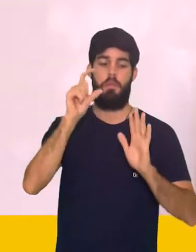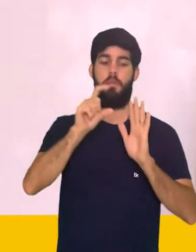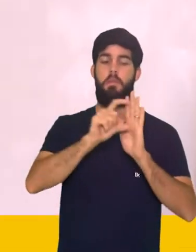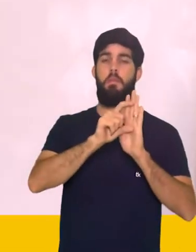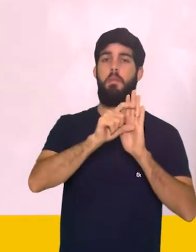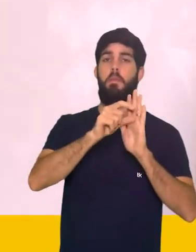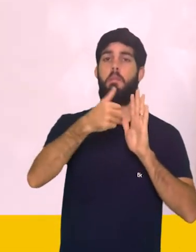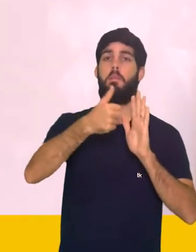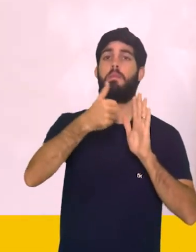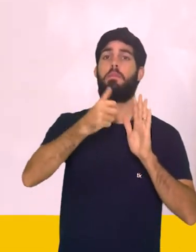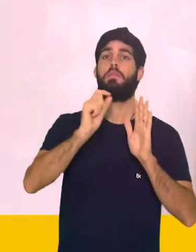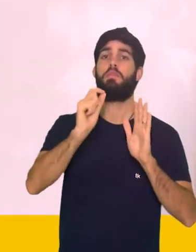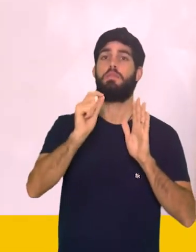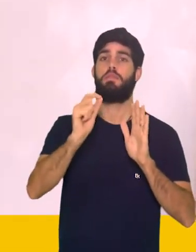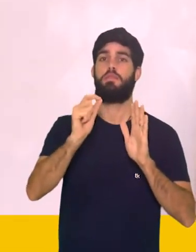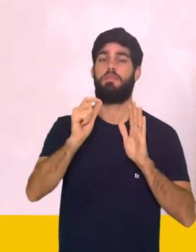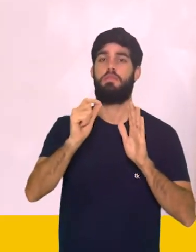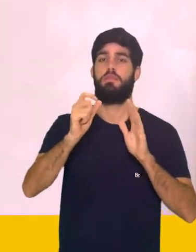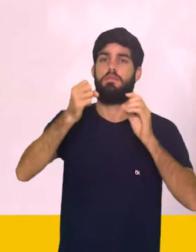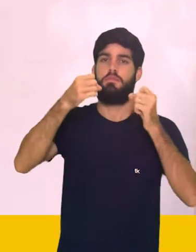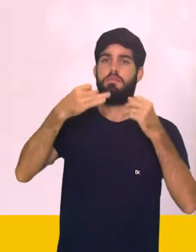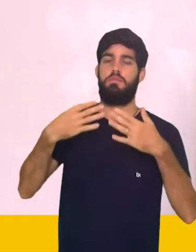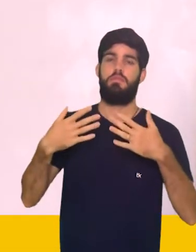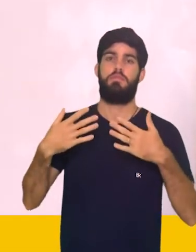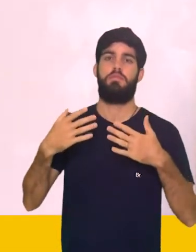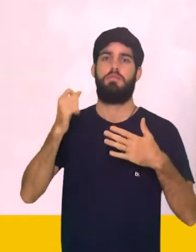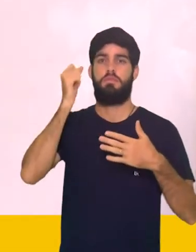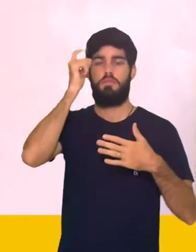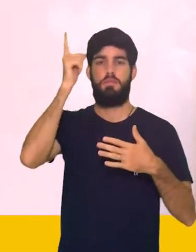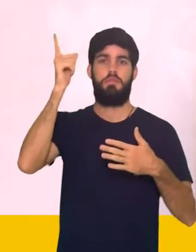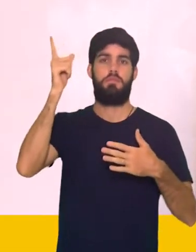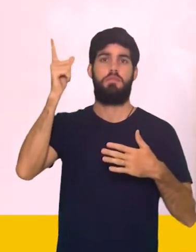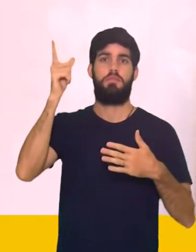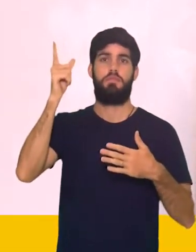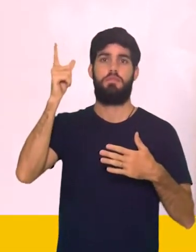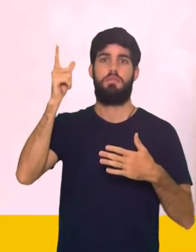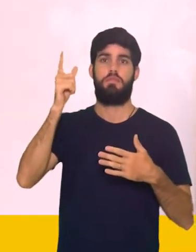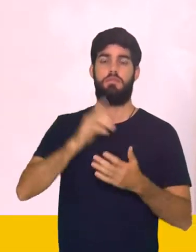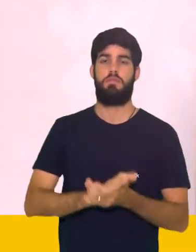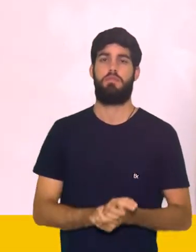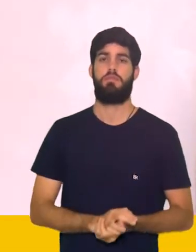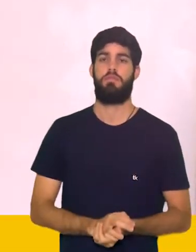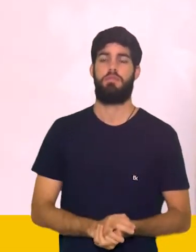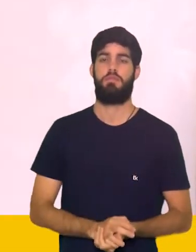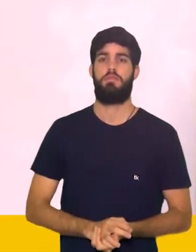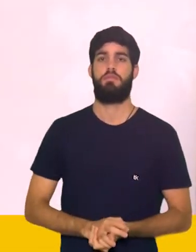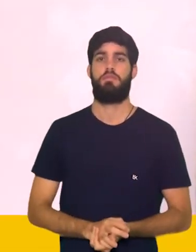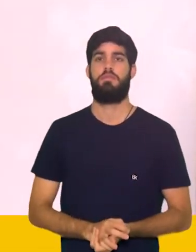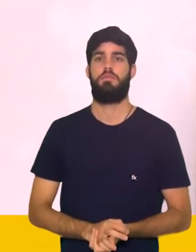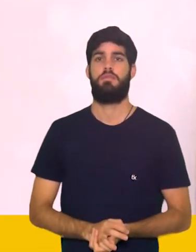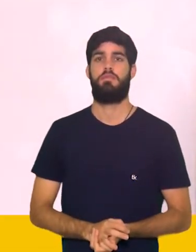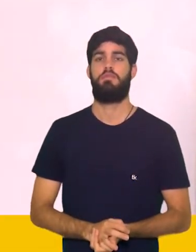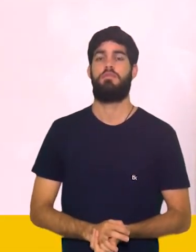primeiro parágrafo, você vai trazer a sua tese, que é igual à sua ideia